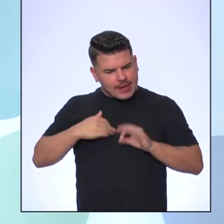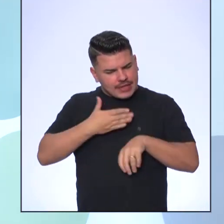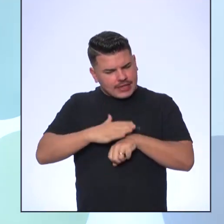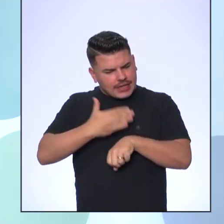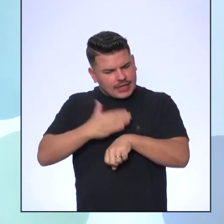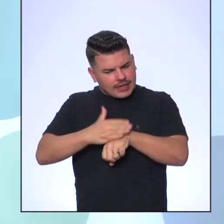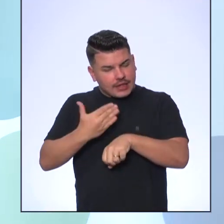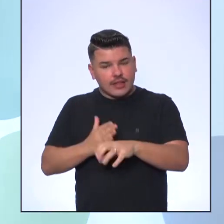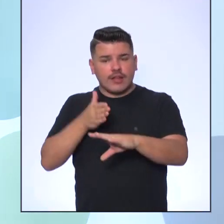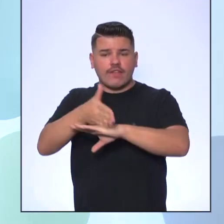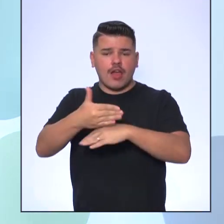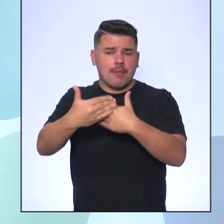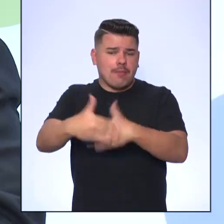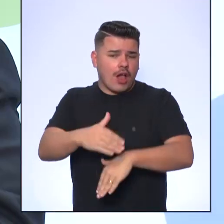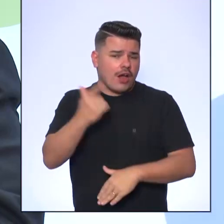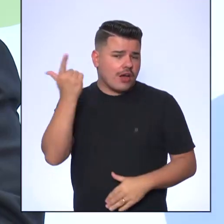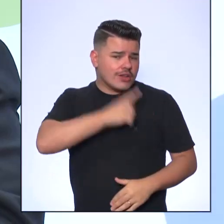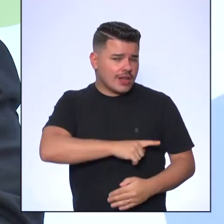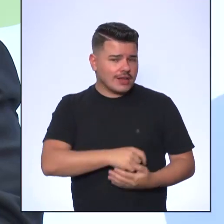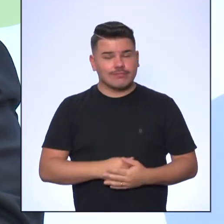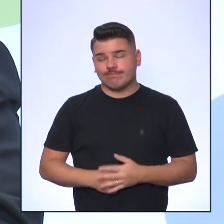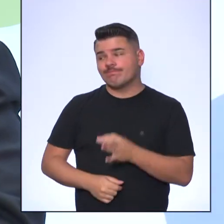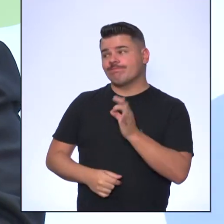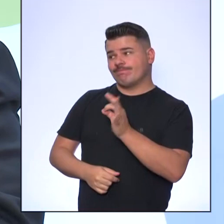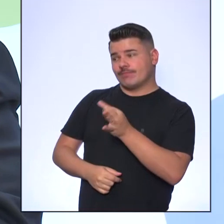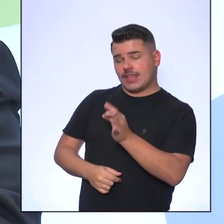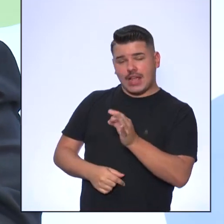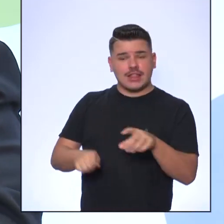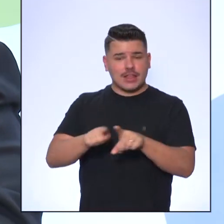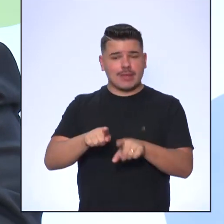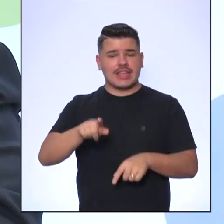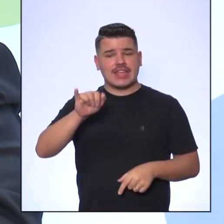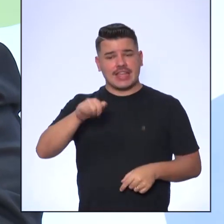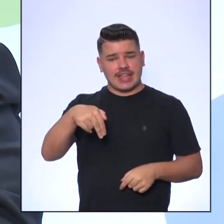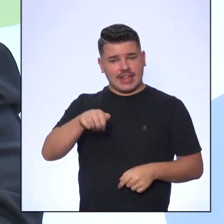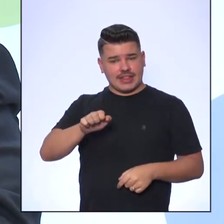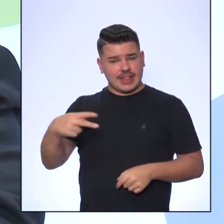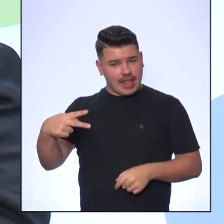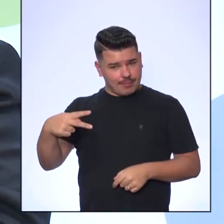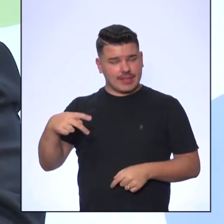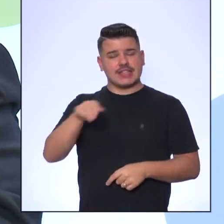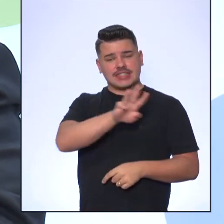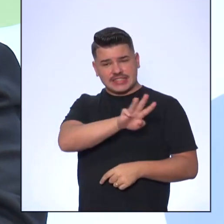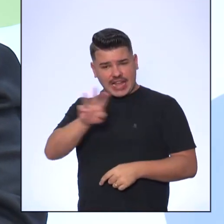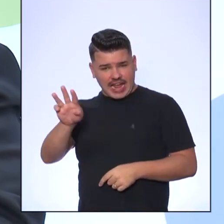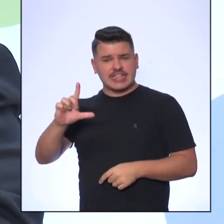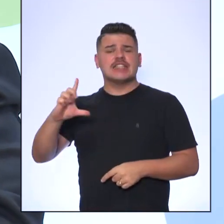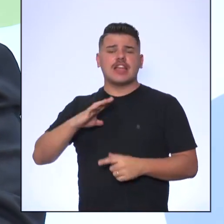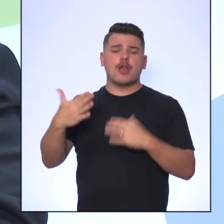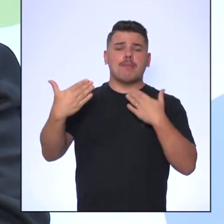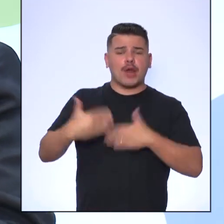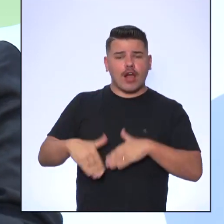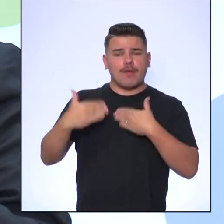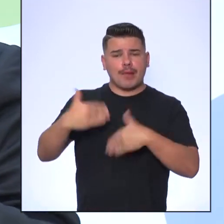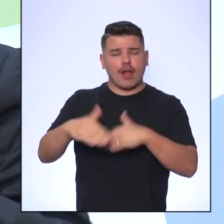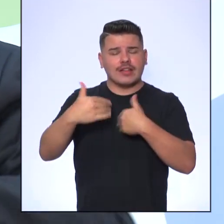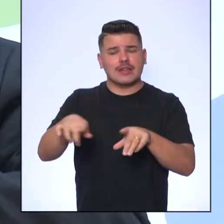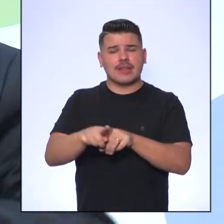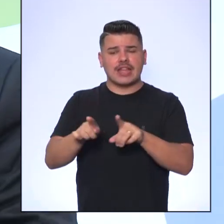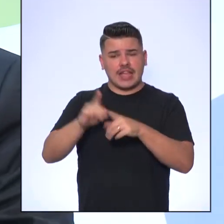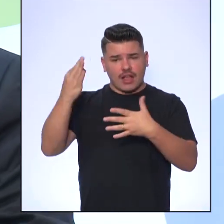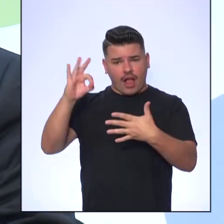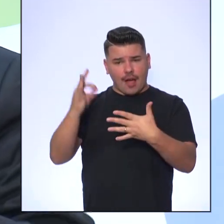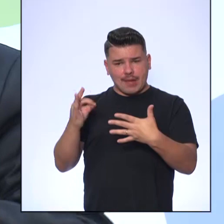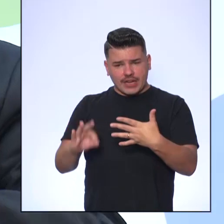treinamento. É verdade, inclusive na própria página do INEP tem as provas com os gabaritos, é legal você fazer. Agora